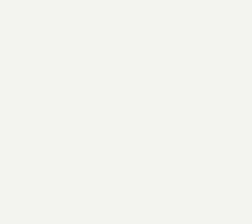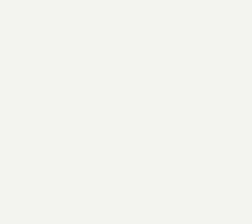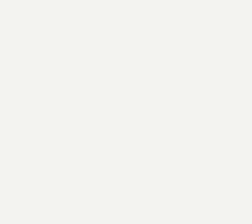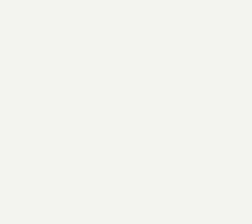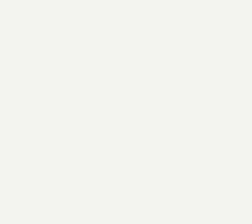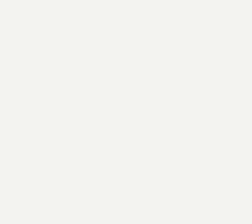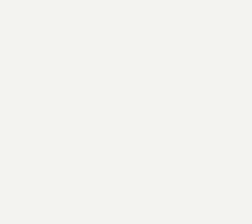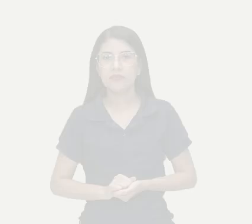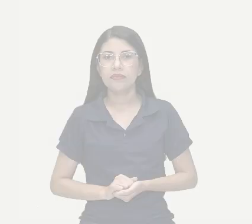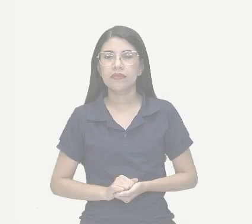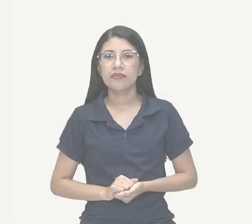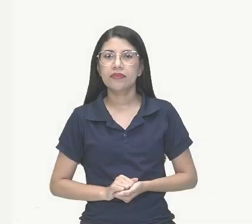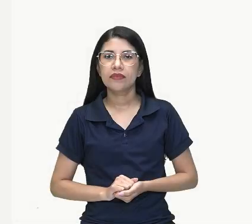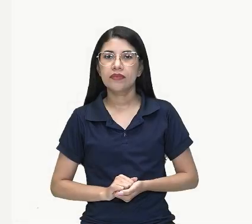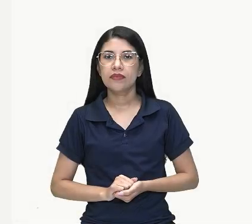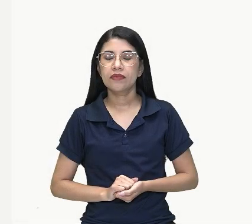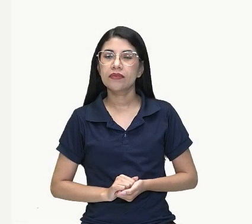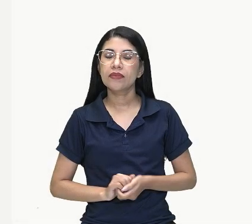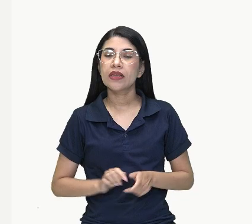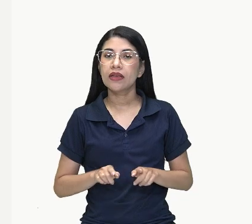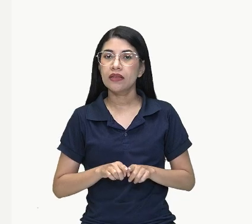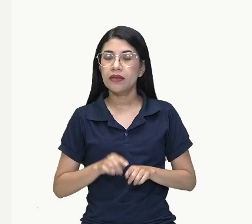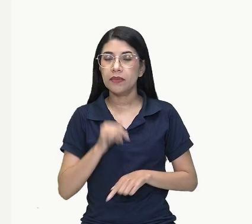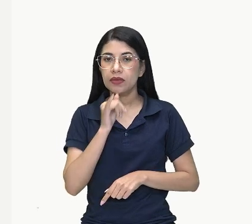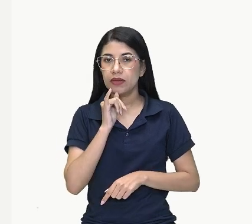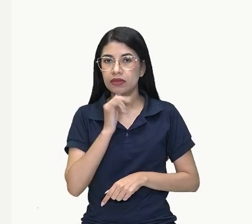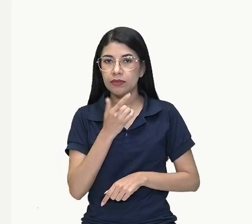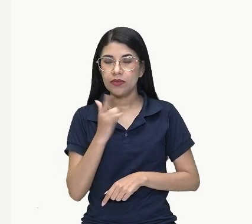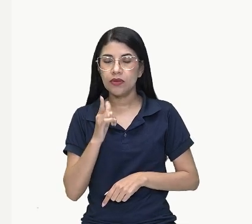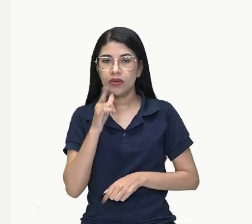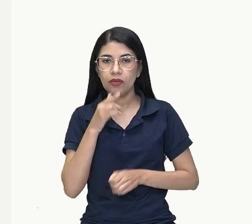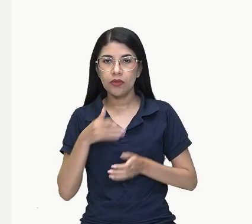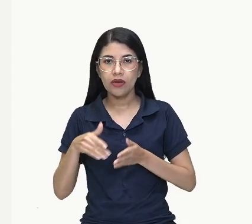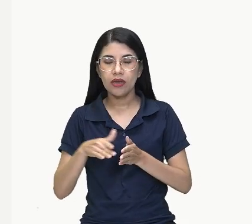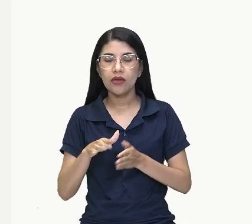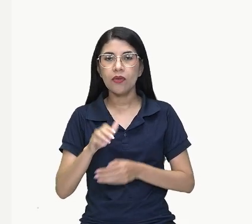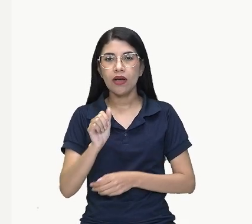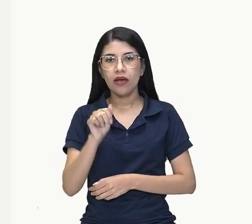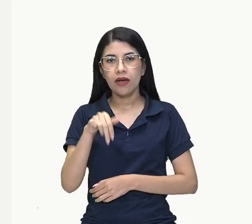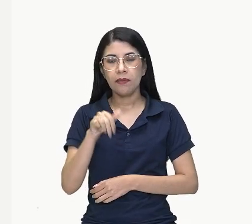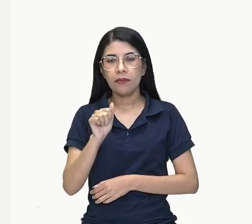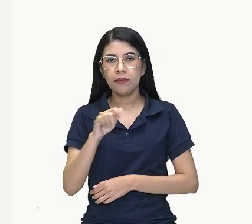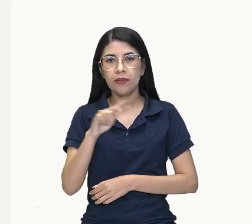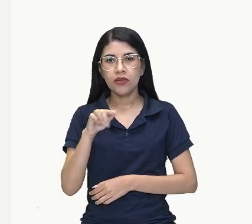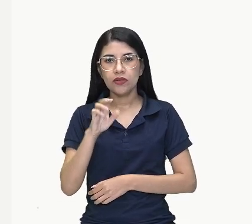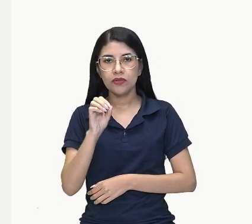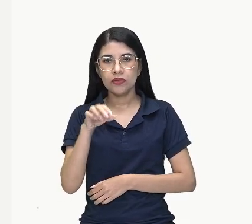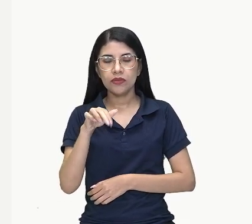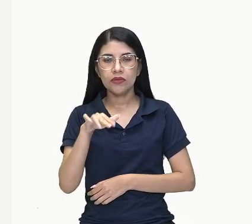como vocês queiram chamar, o nosso Rio Amazonas.